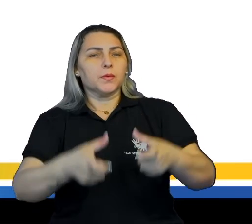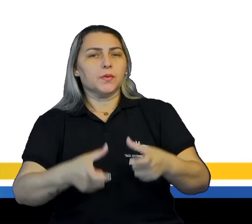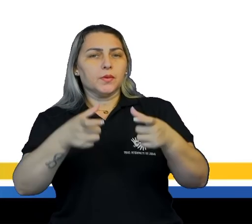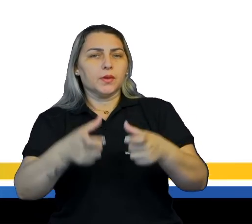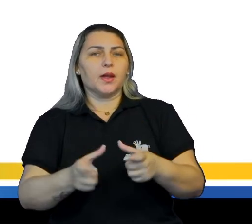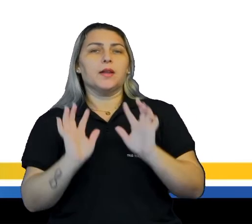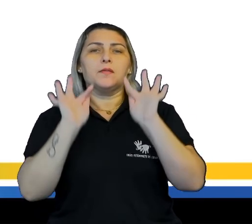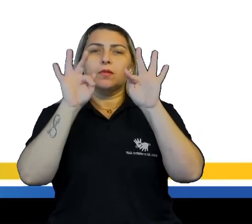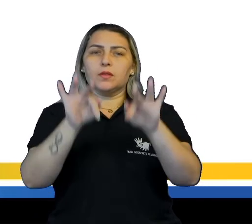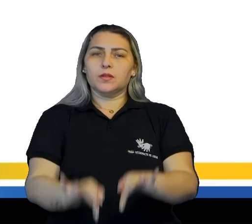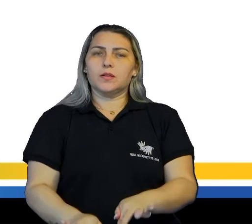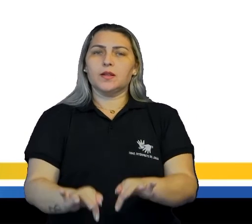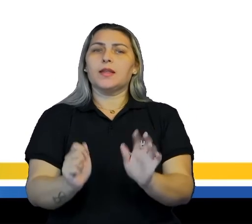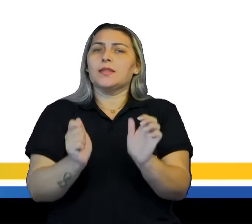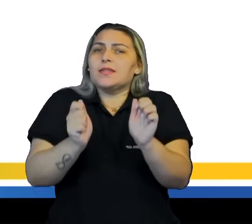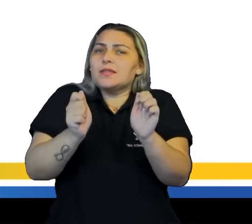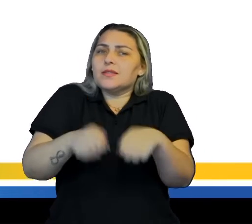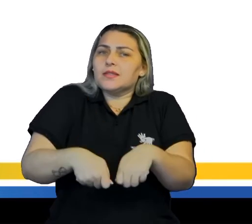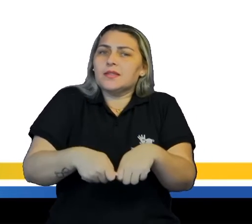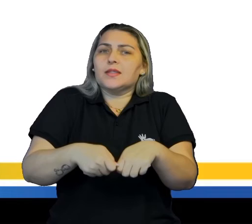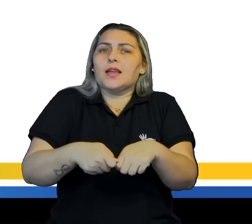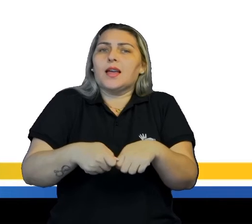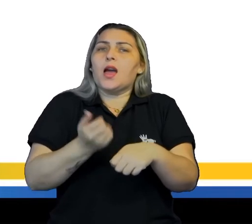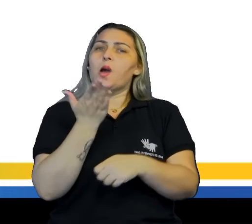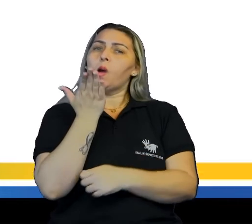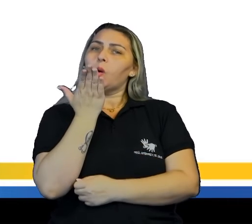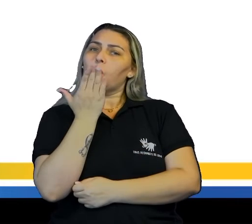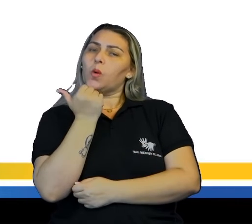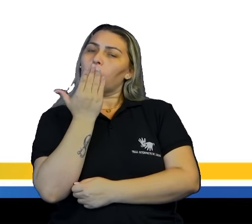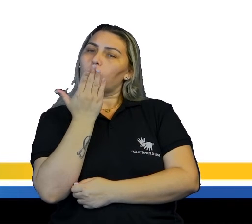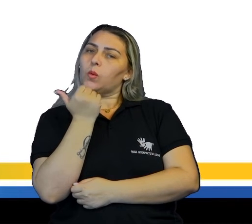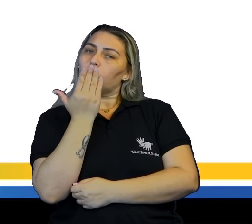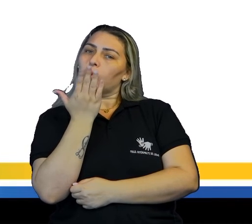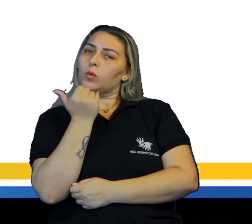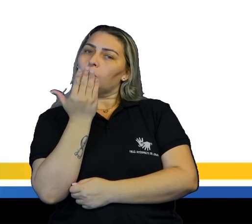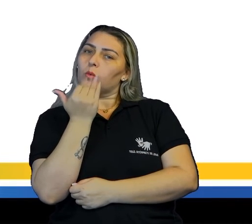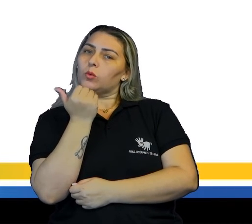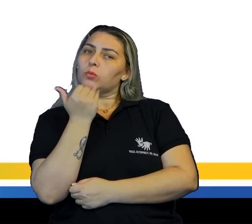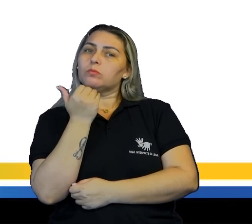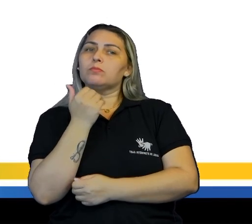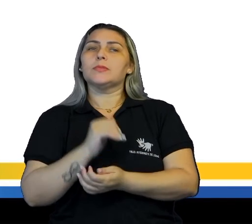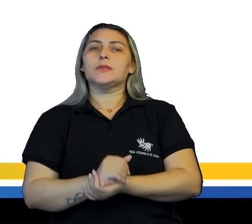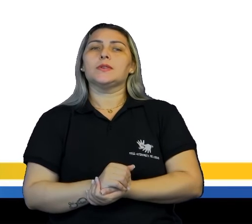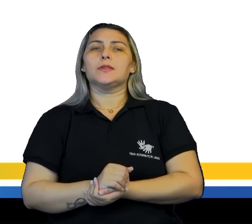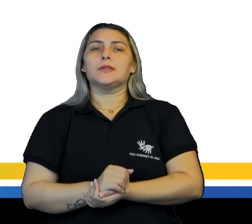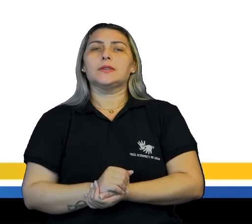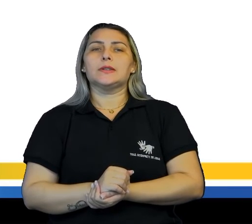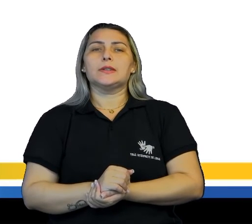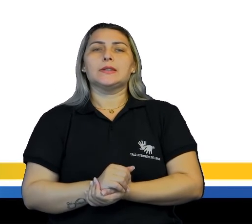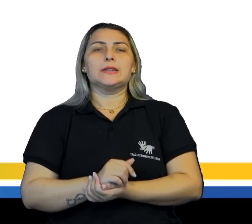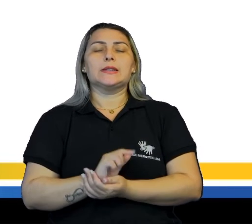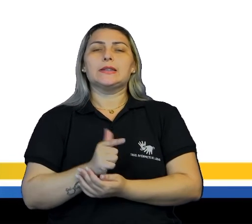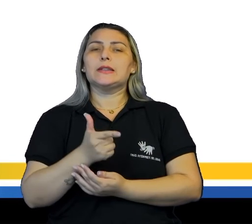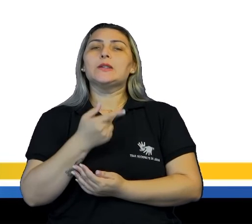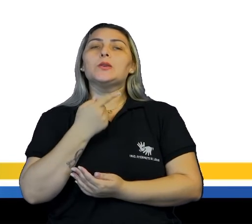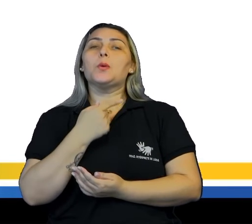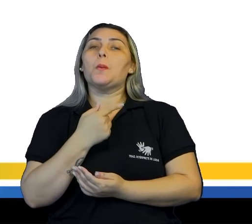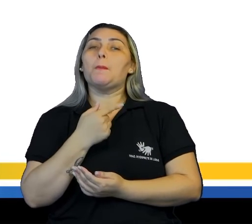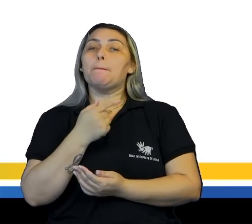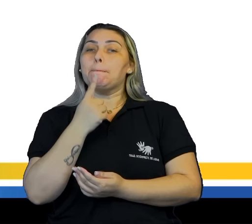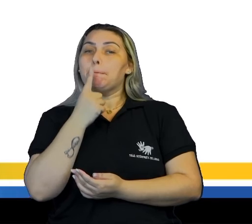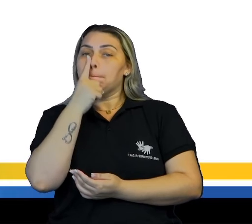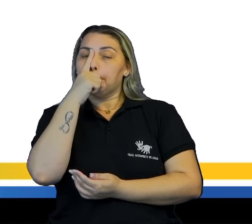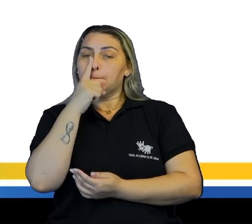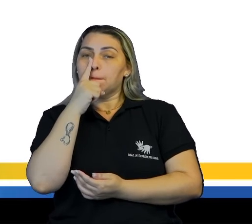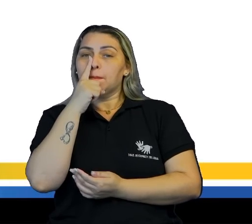para que, enfim, fosse capaz de servir-se daquela merecida refeição, sem o indesejado risco